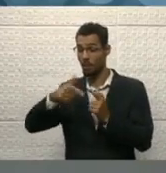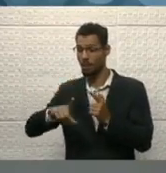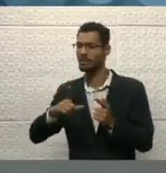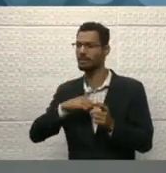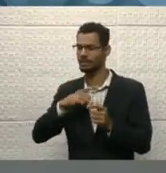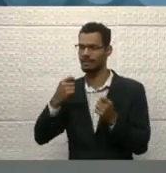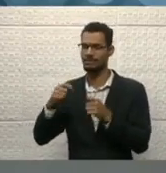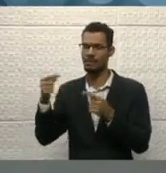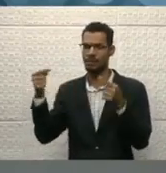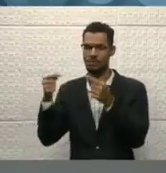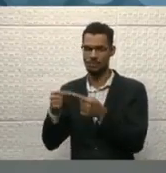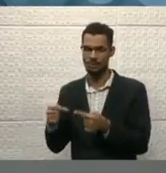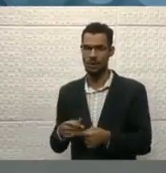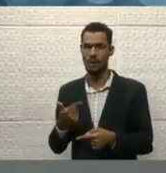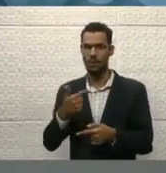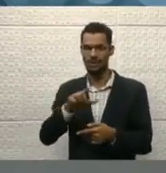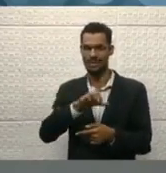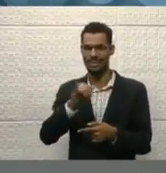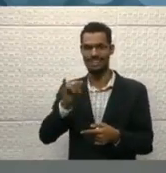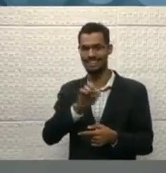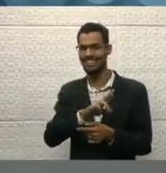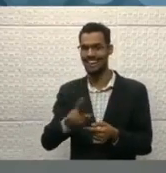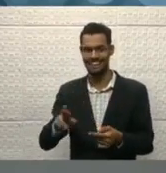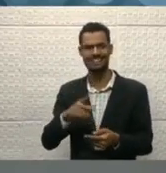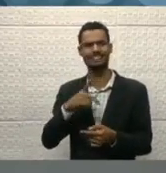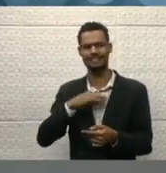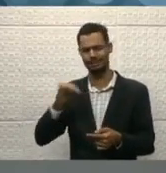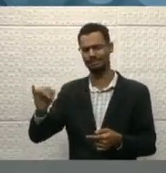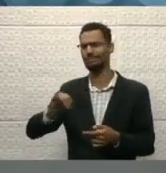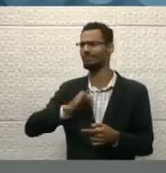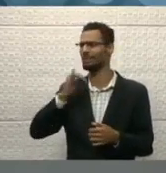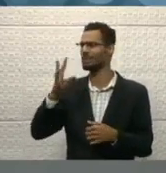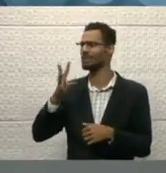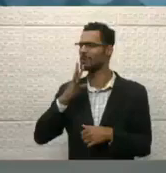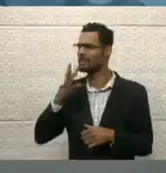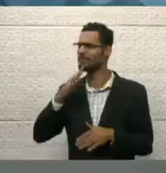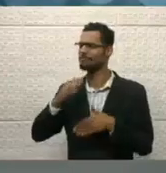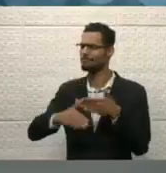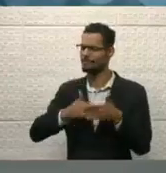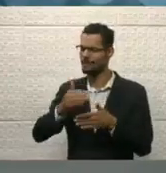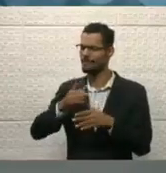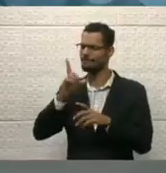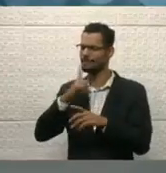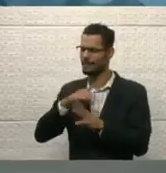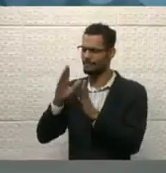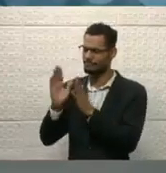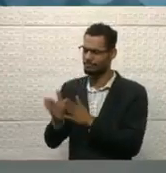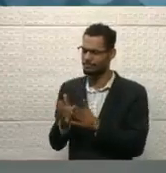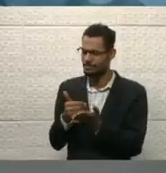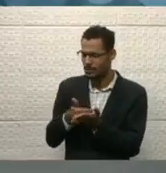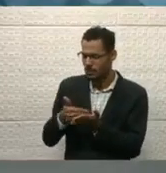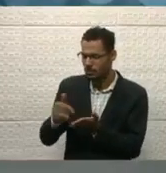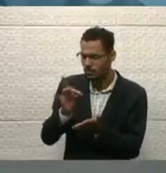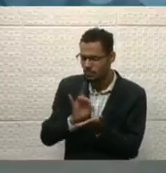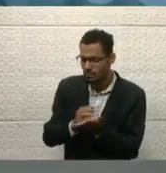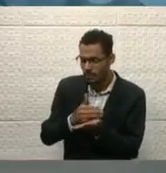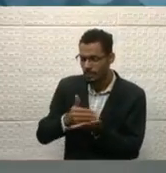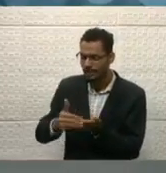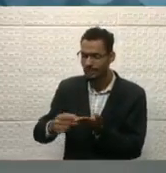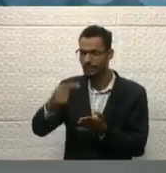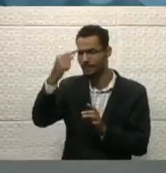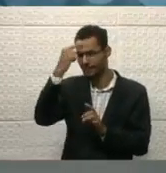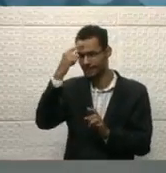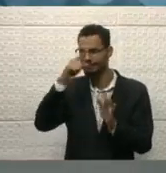uma outra combinação linear. Então, é importante conhecer esse processo, conhecer a origem, e podemos